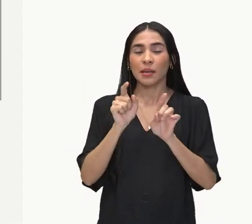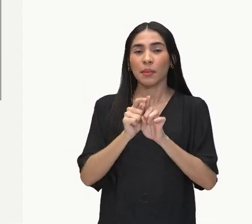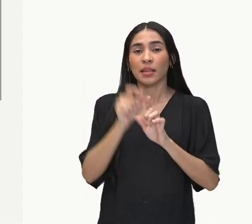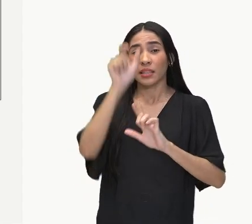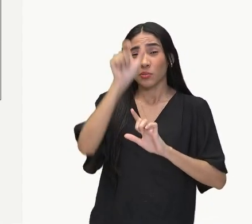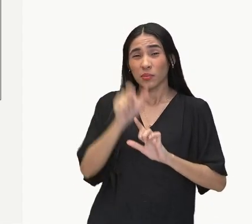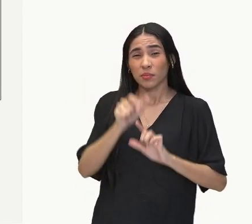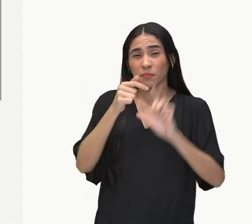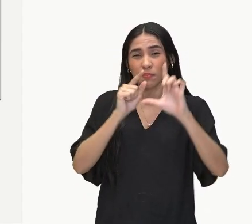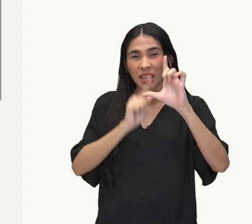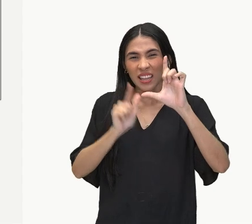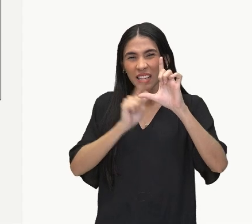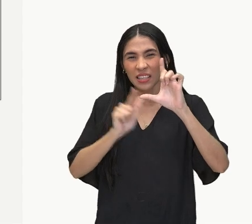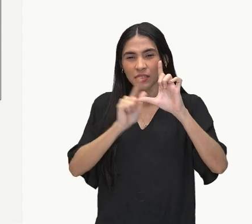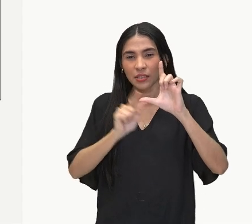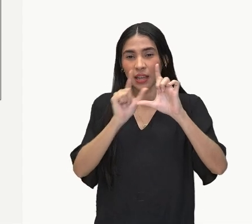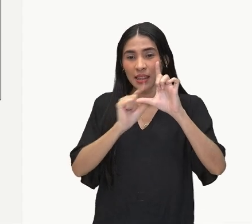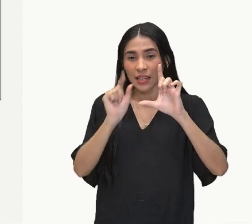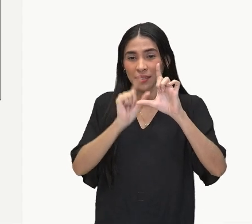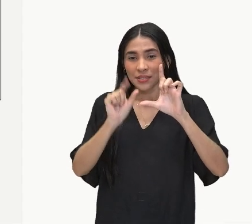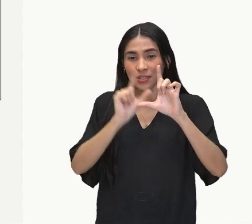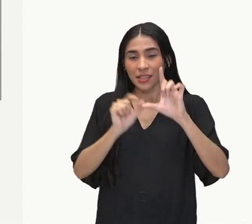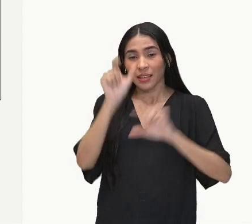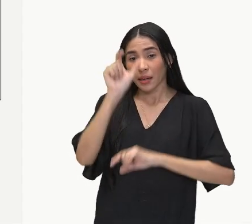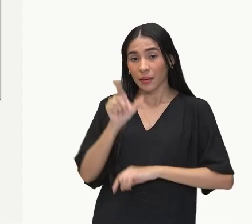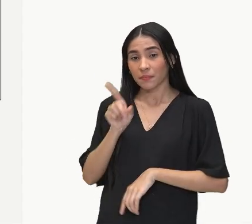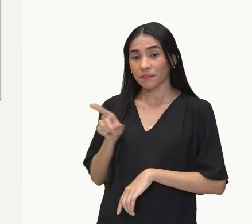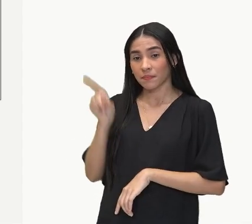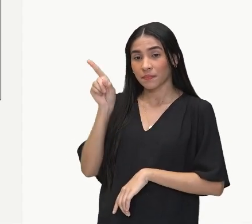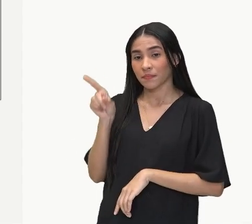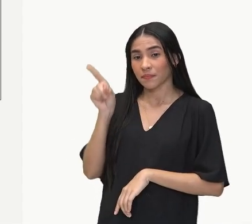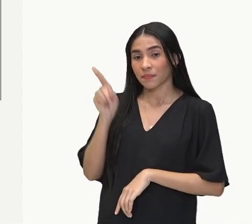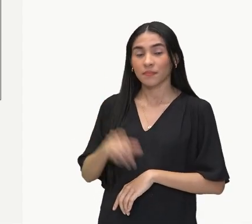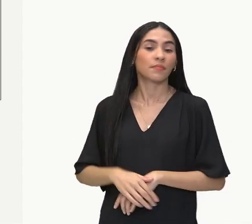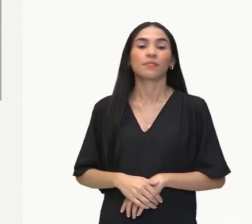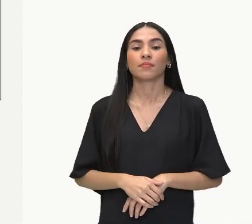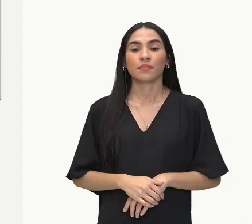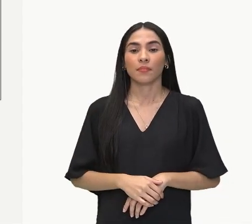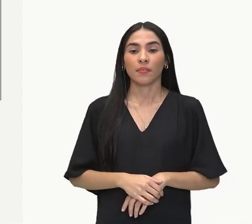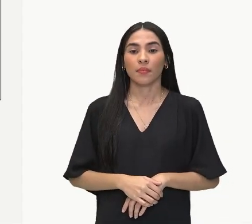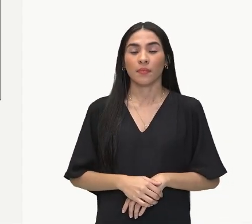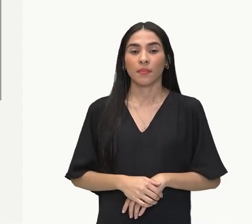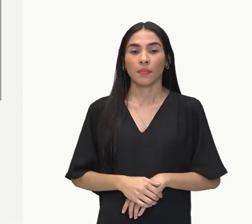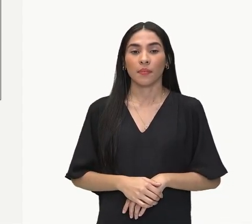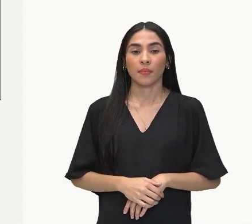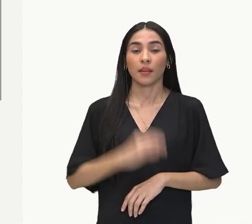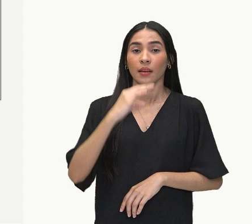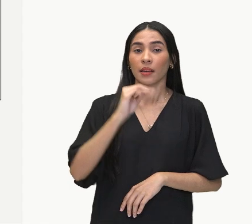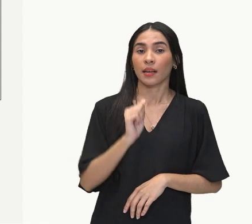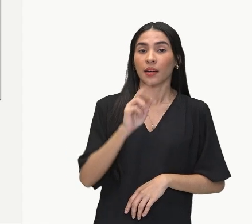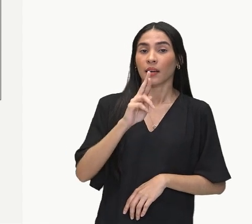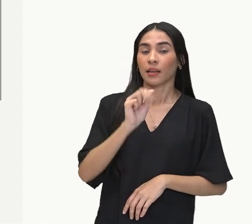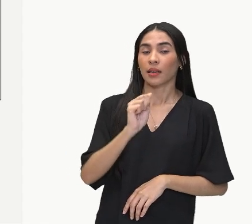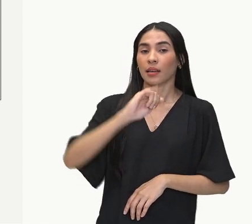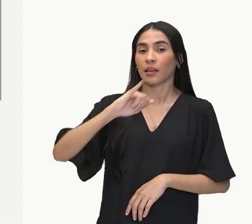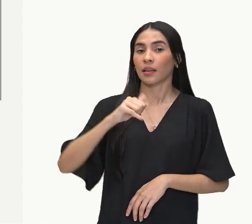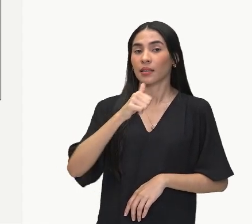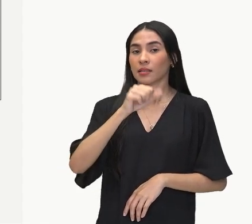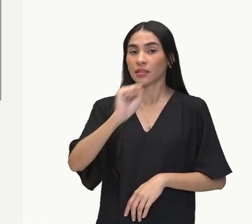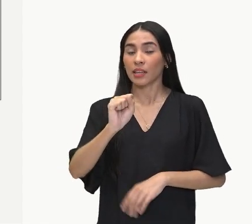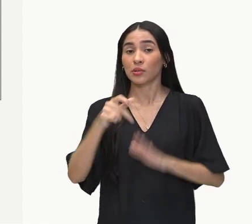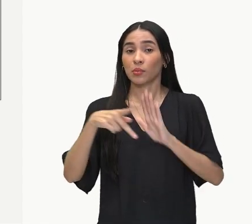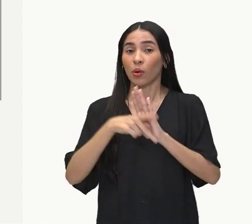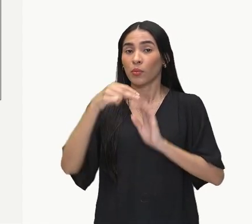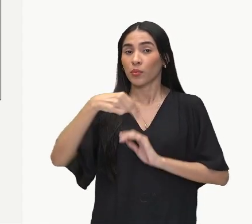aí a gente pode destacar aqui, aqui na região norte, a estrada de ferro Carajás, aqui entre